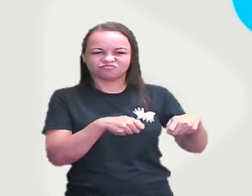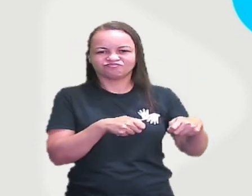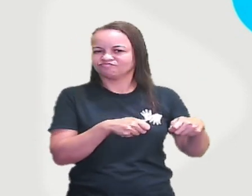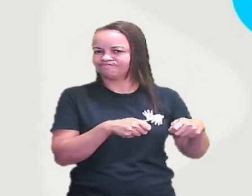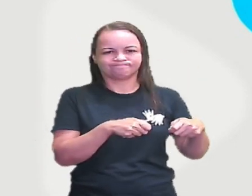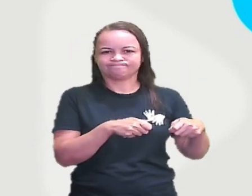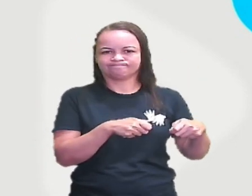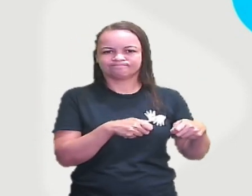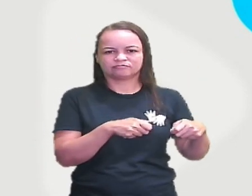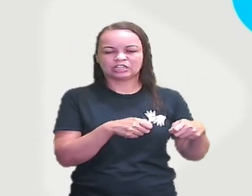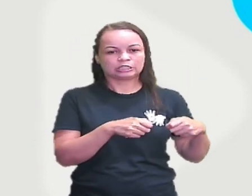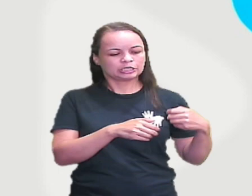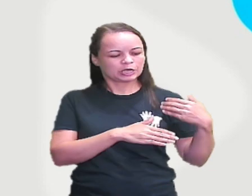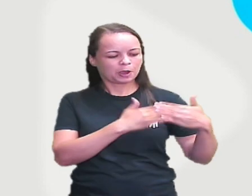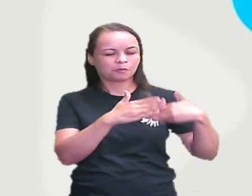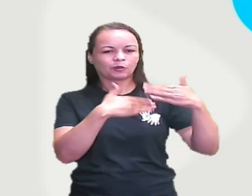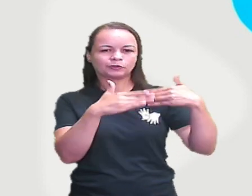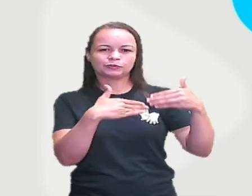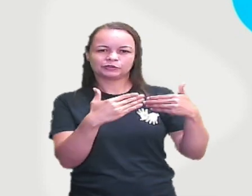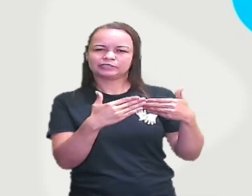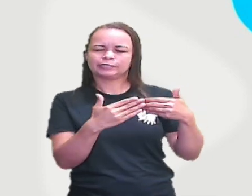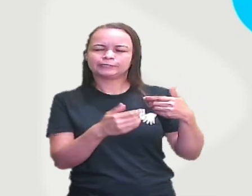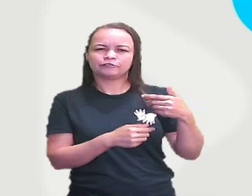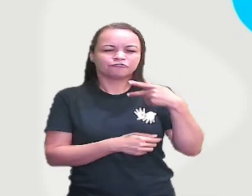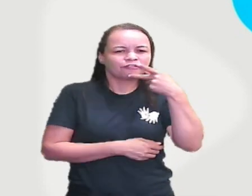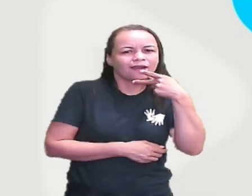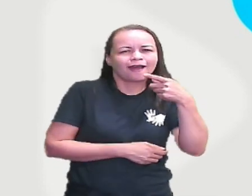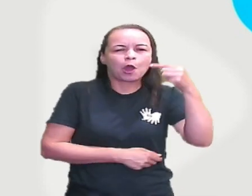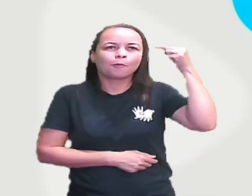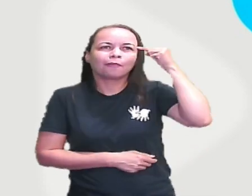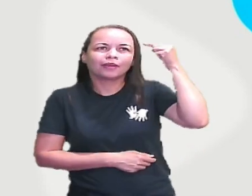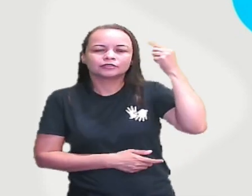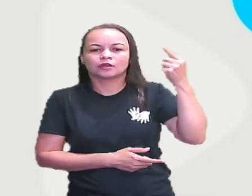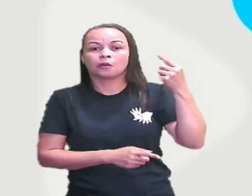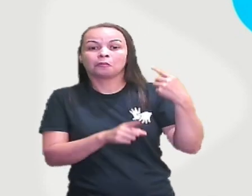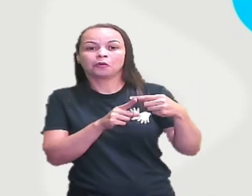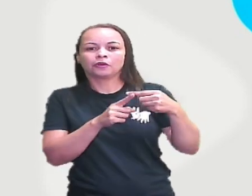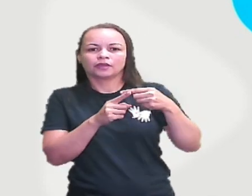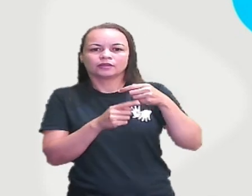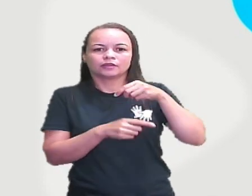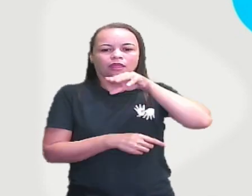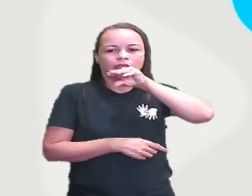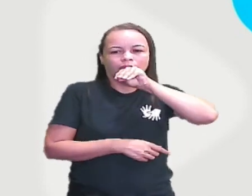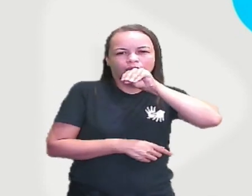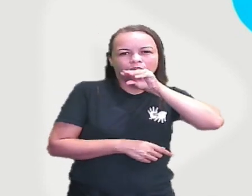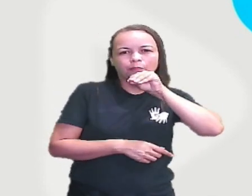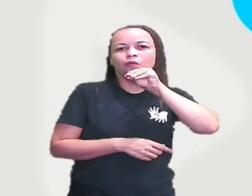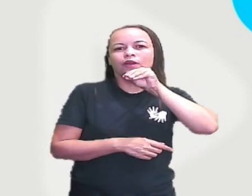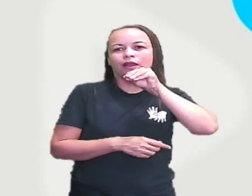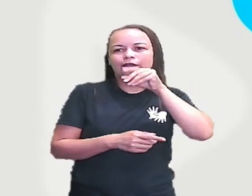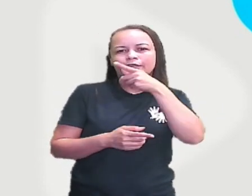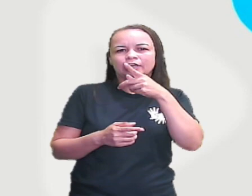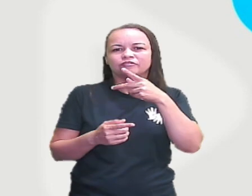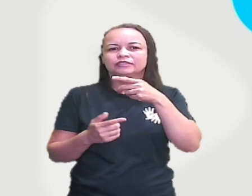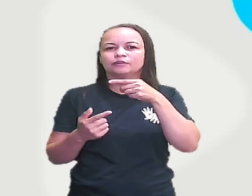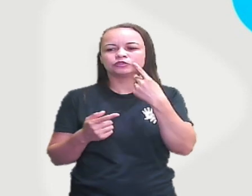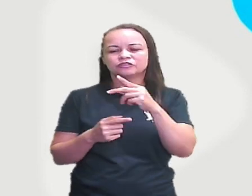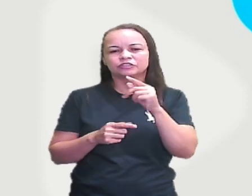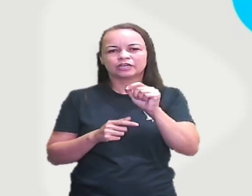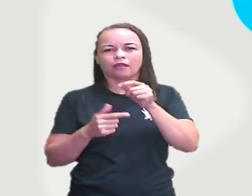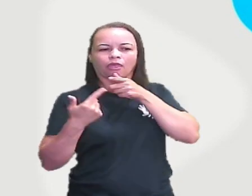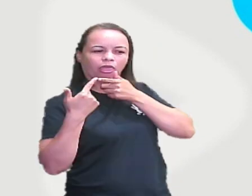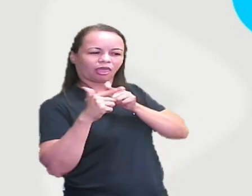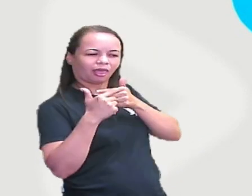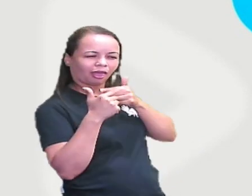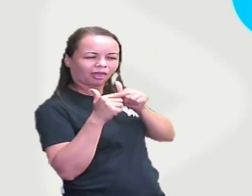incapaz de reproduzir, de dizer aquilo que pensa. Porque se ele abrir a boca, né, ele vai ser motivo de chacota, vai ser motivo